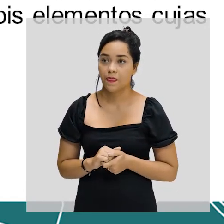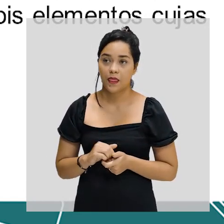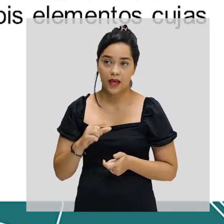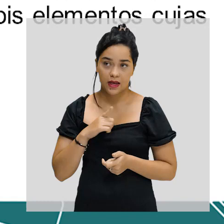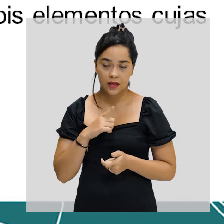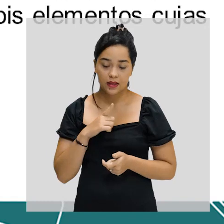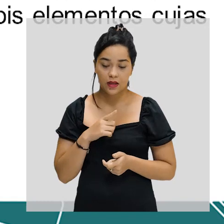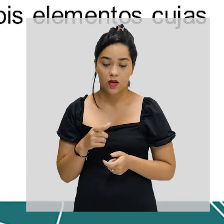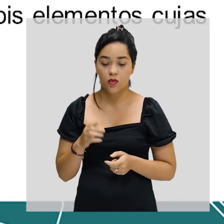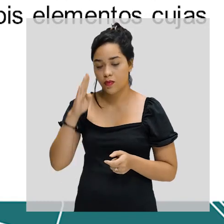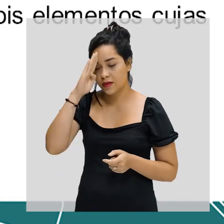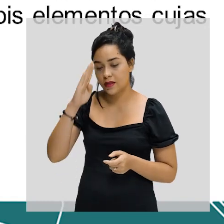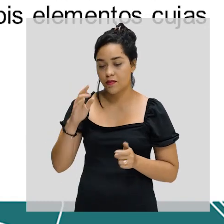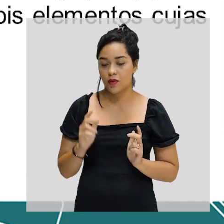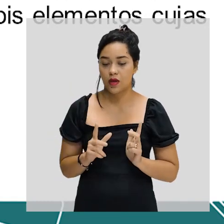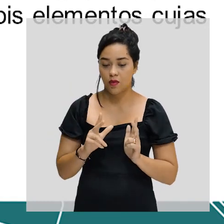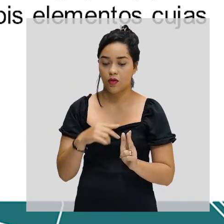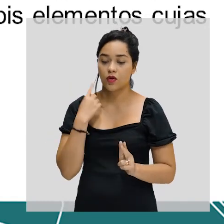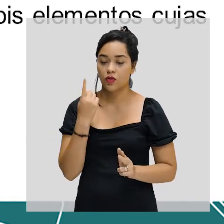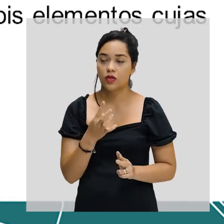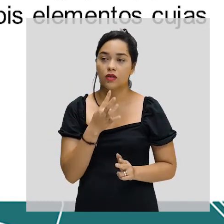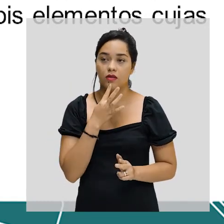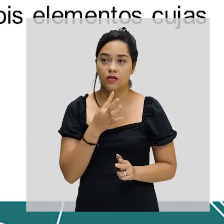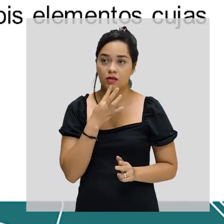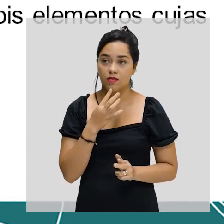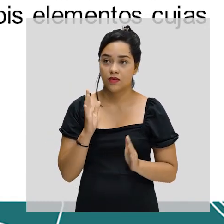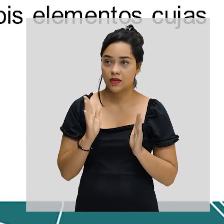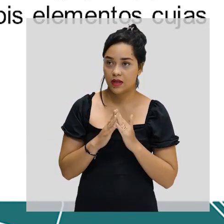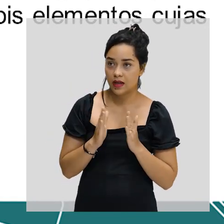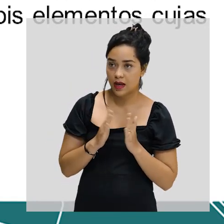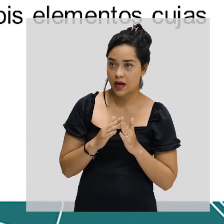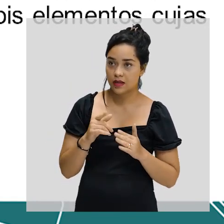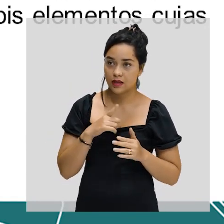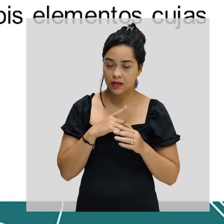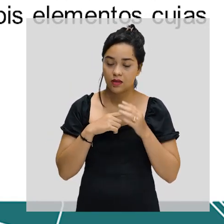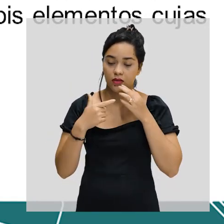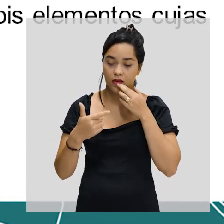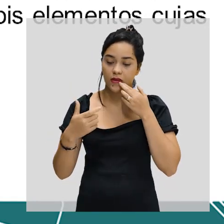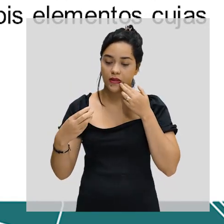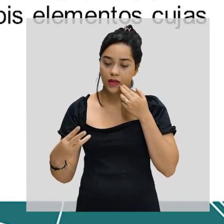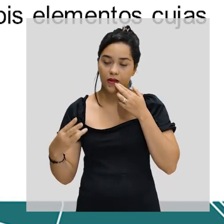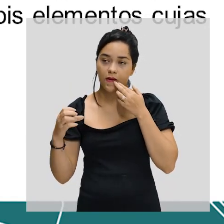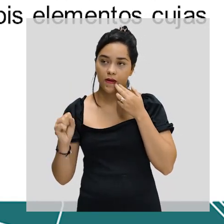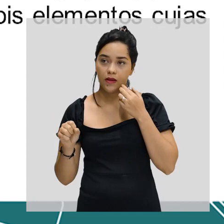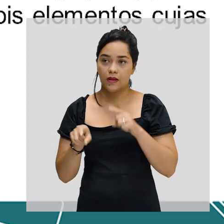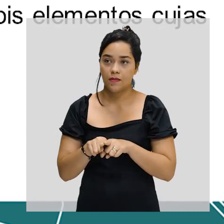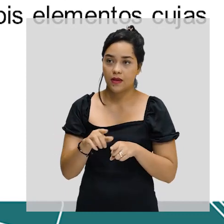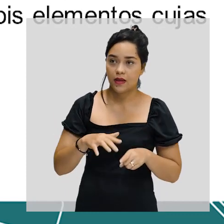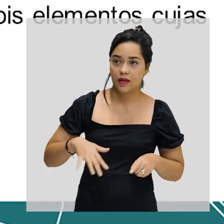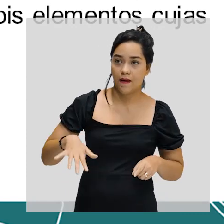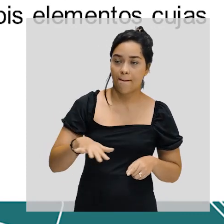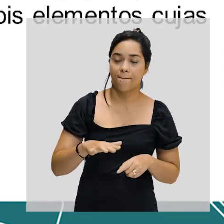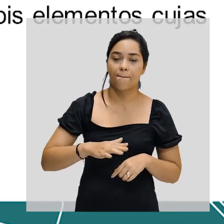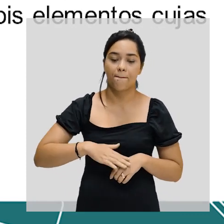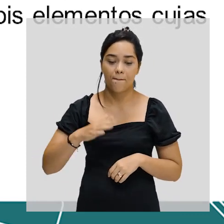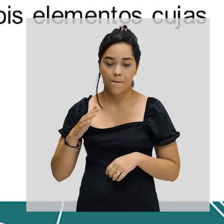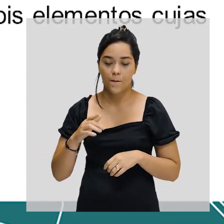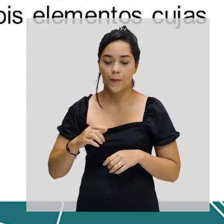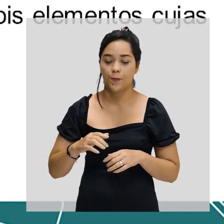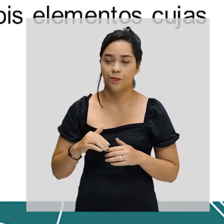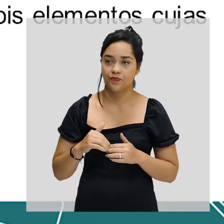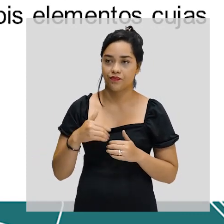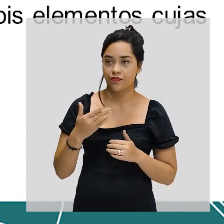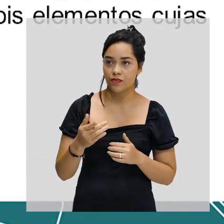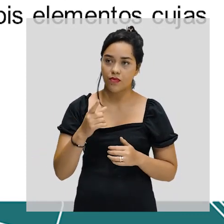cuja o princípio é idêntico àquele que conhecemos na nossa casa, né? Concentrando-se o urânio 238 em uma região mais